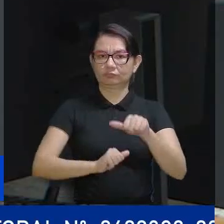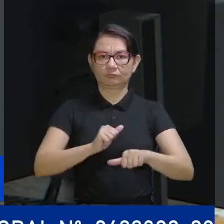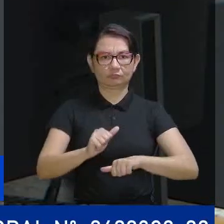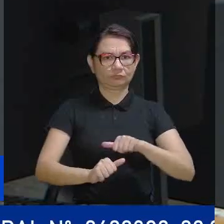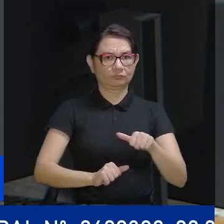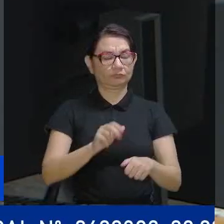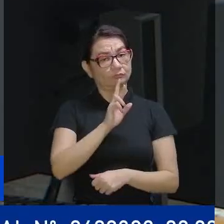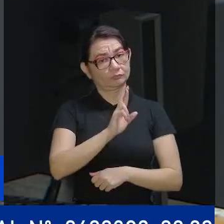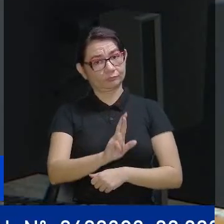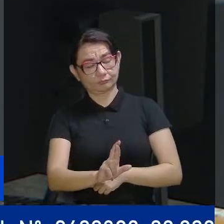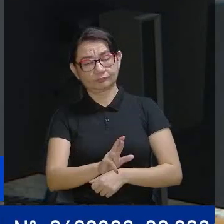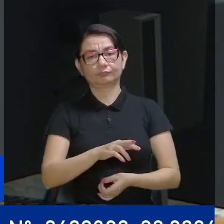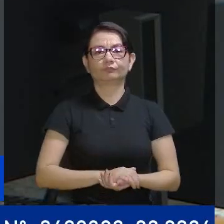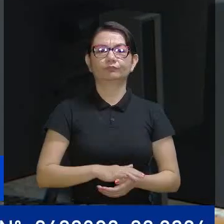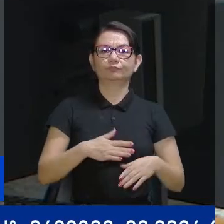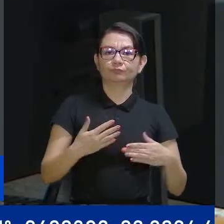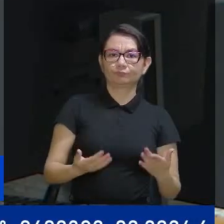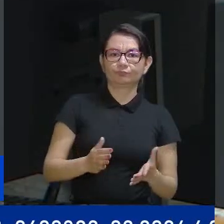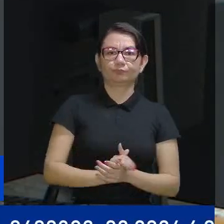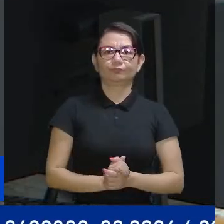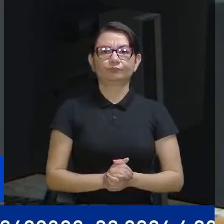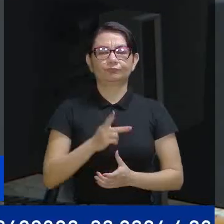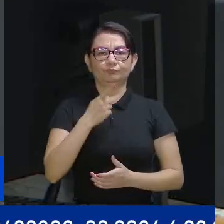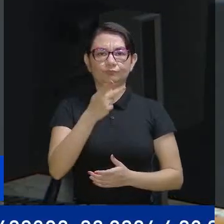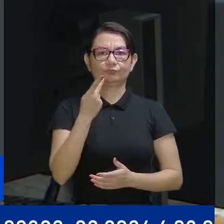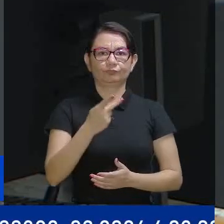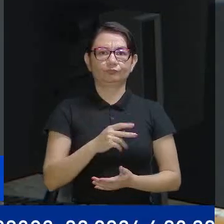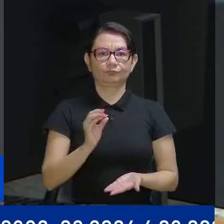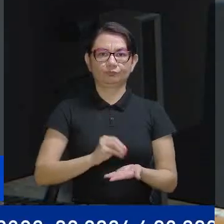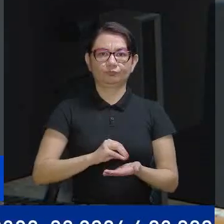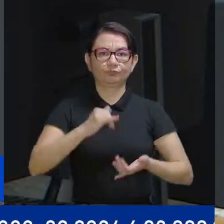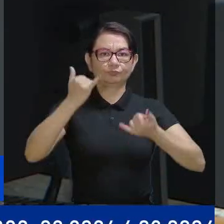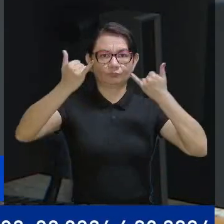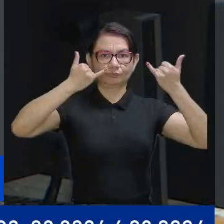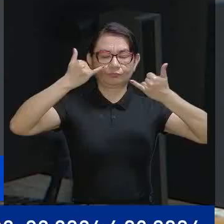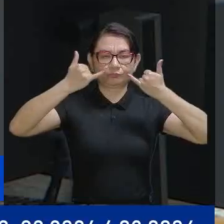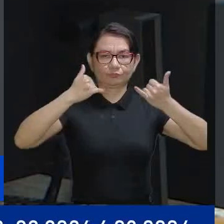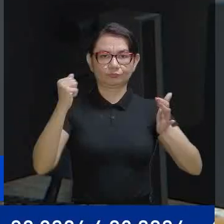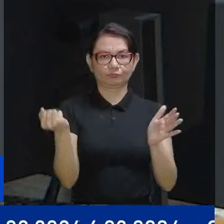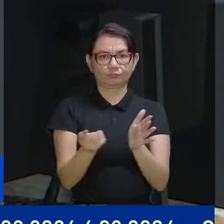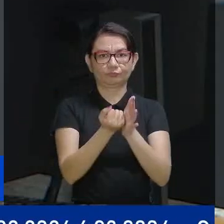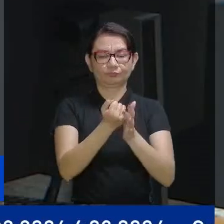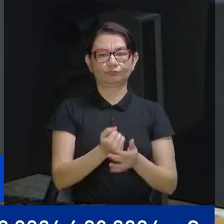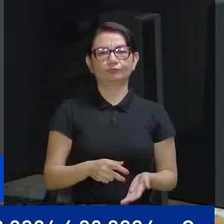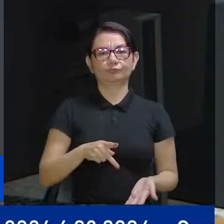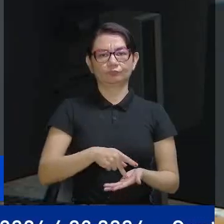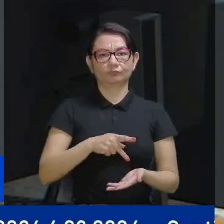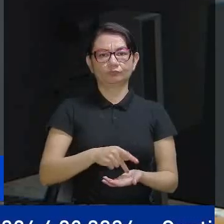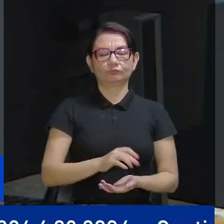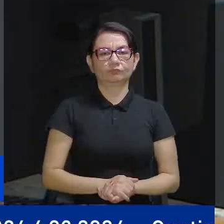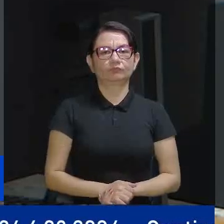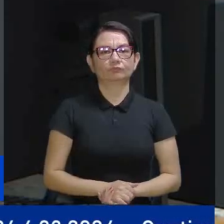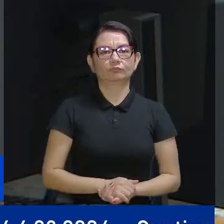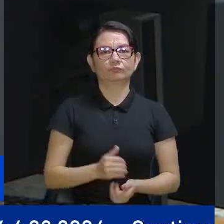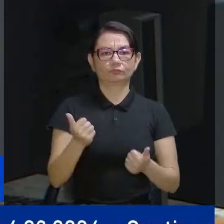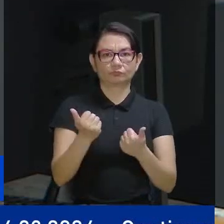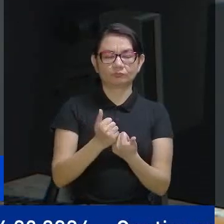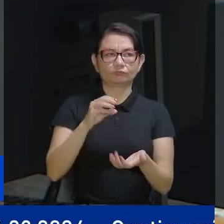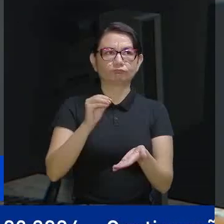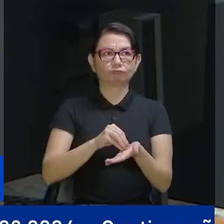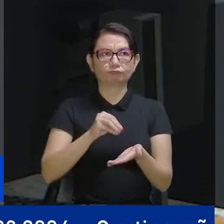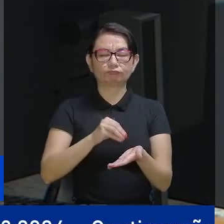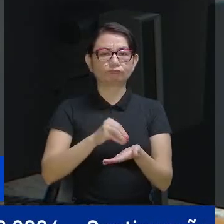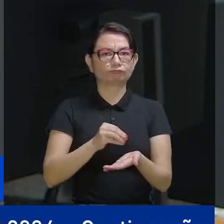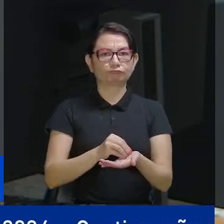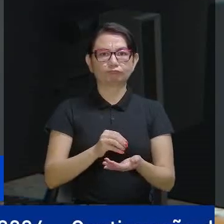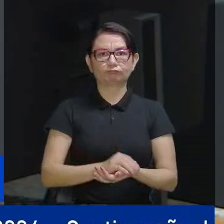julgado. No tocante às alegações de omissões quanto à legitimidade da chapa original, a regularidade da substituição e a ausência de nexo